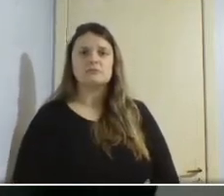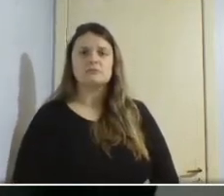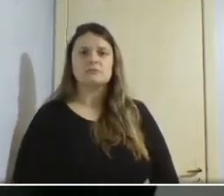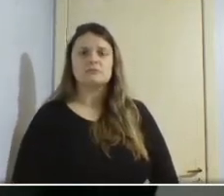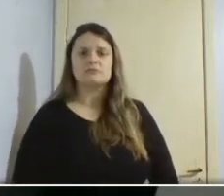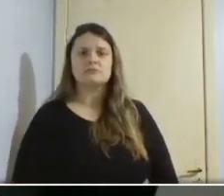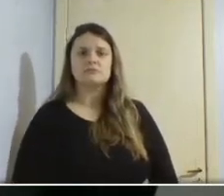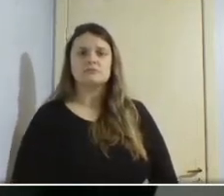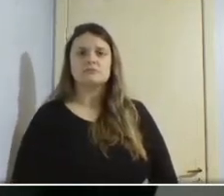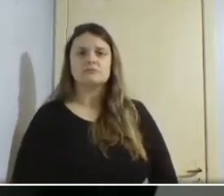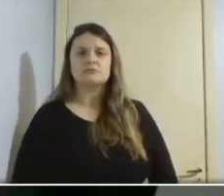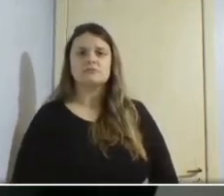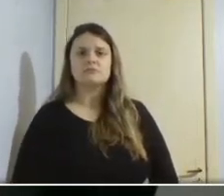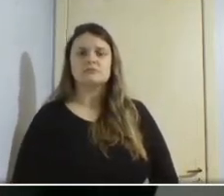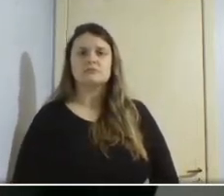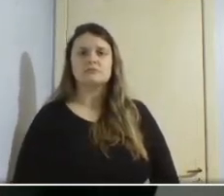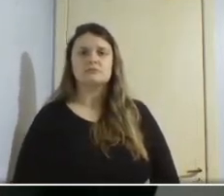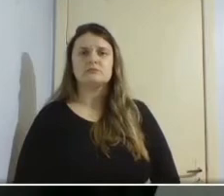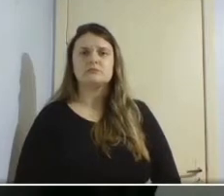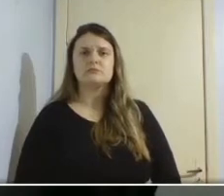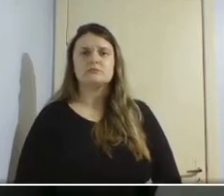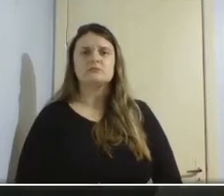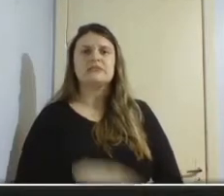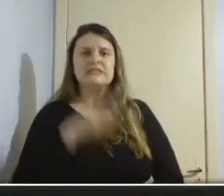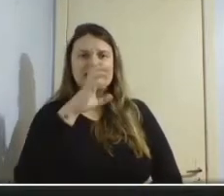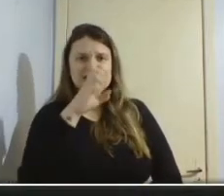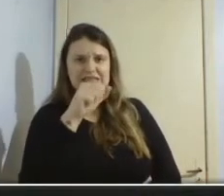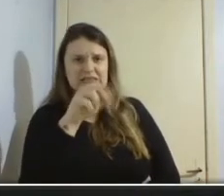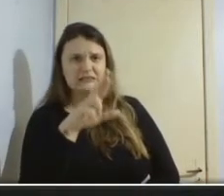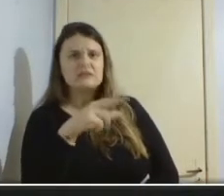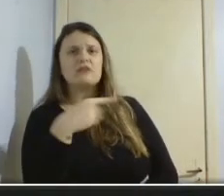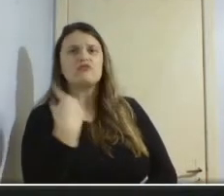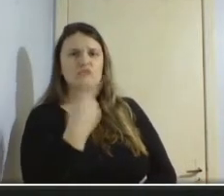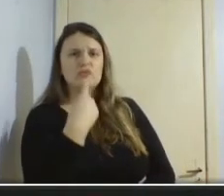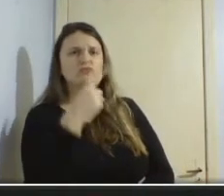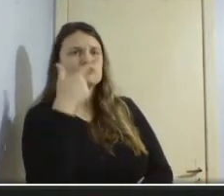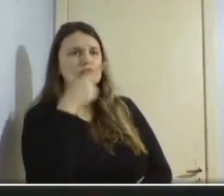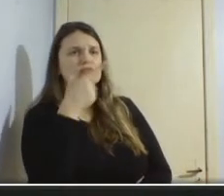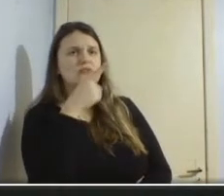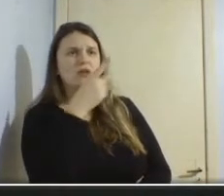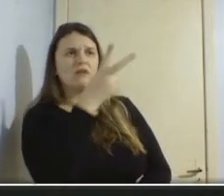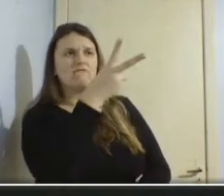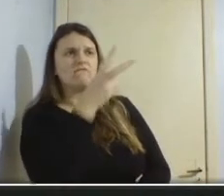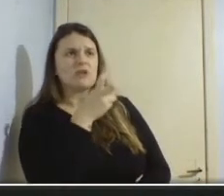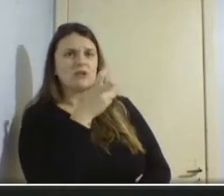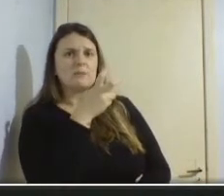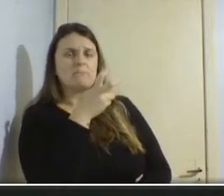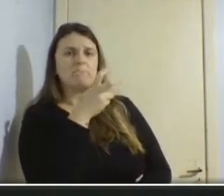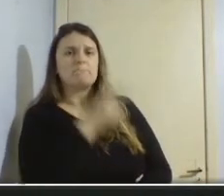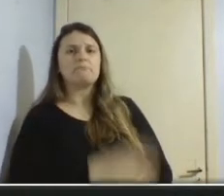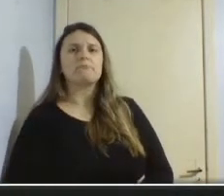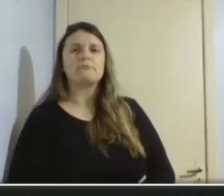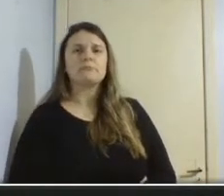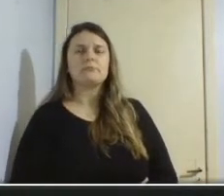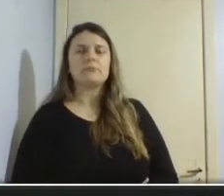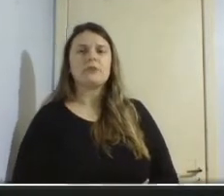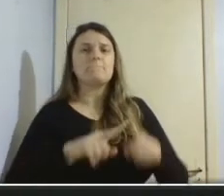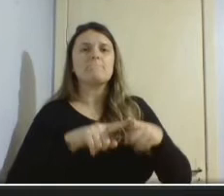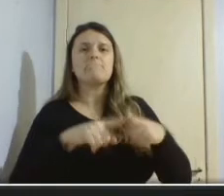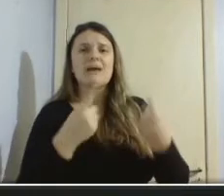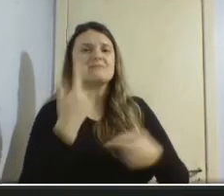César, a gente está acompanhando aqui na tela da mesa diretora, né? Mas não está sendo